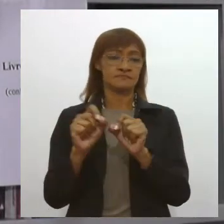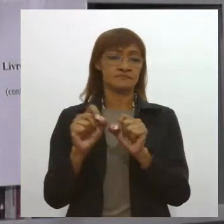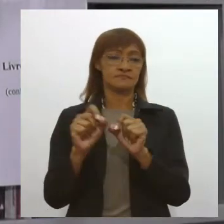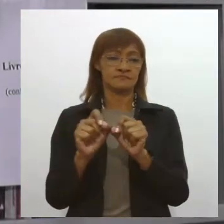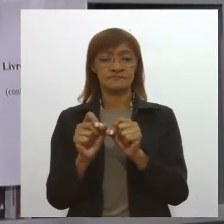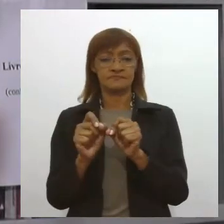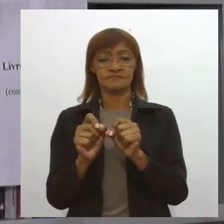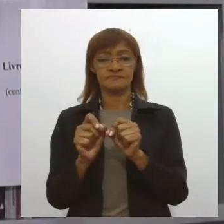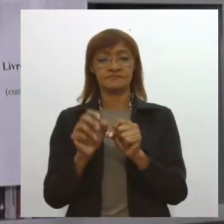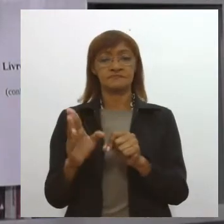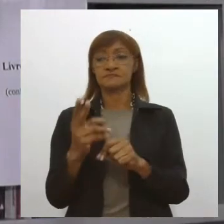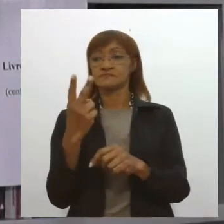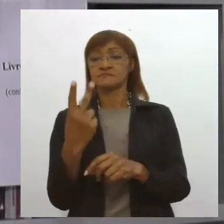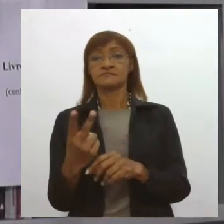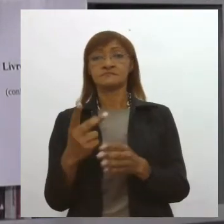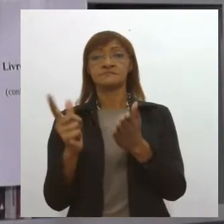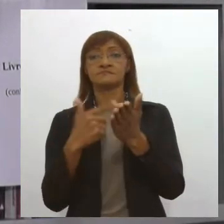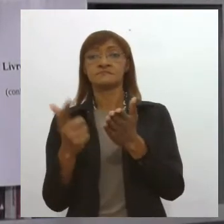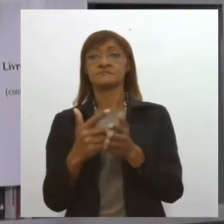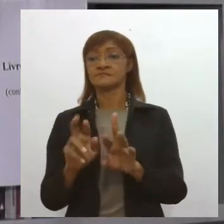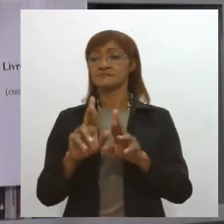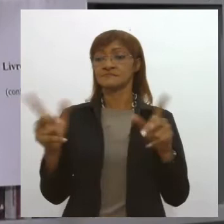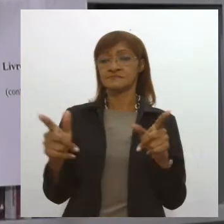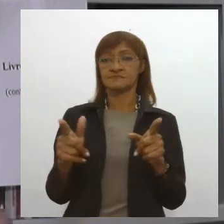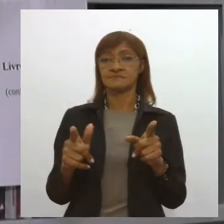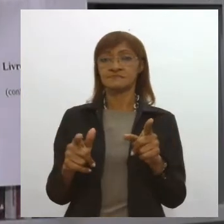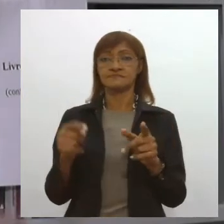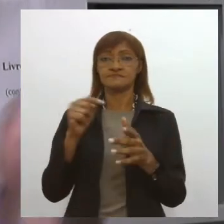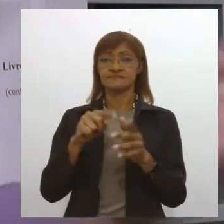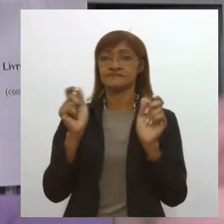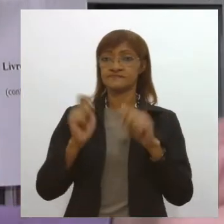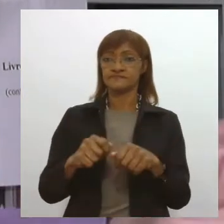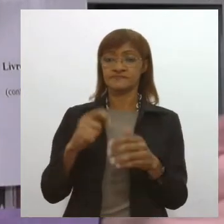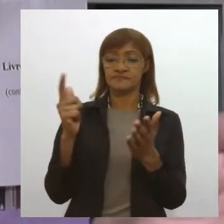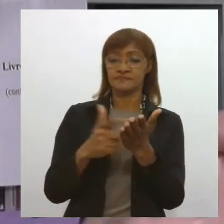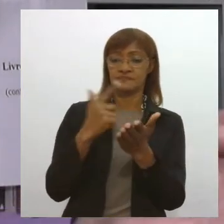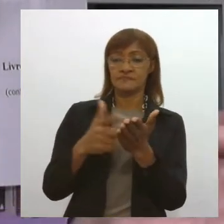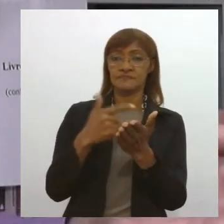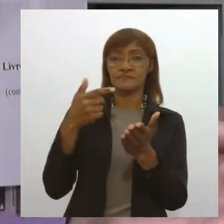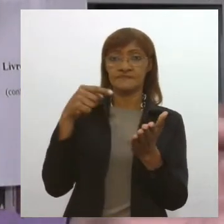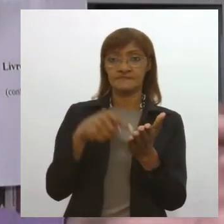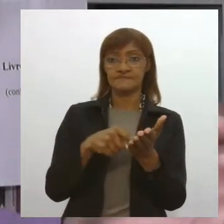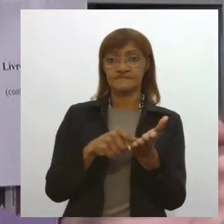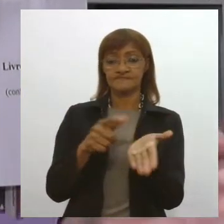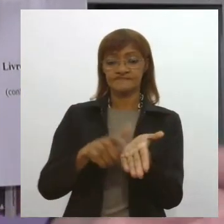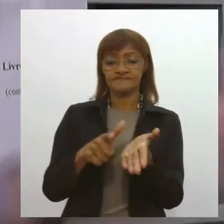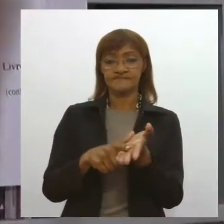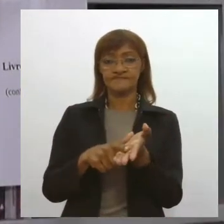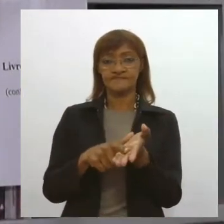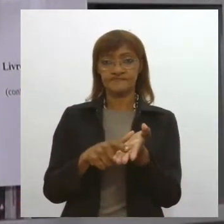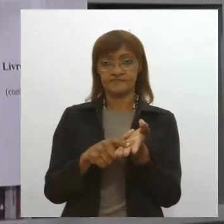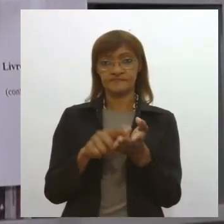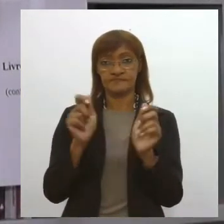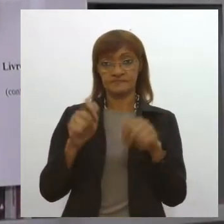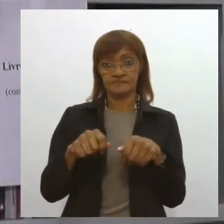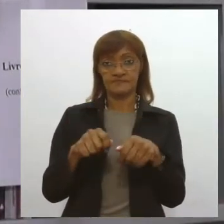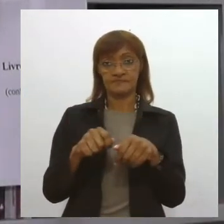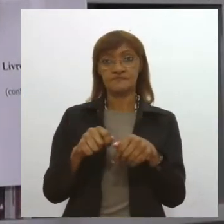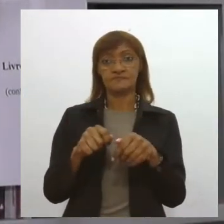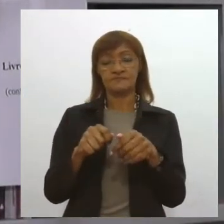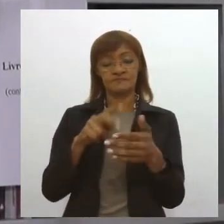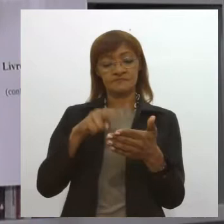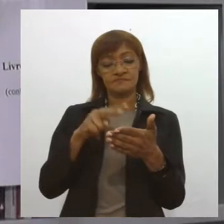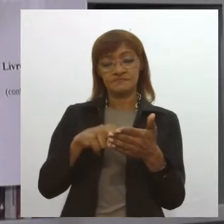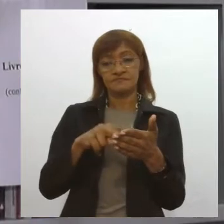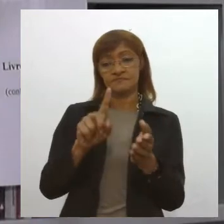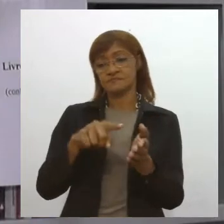duas obras em suportes diferentes. Eu posso ter o mesmo livro físico, eu posso ter também ele em